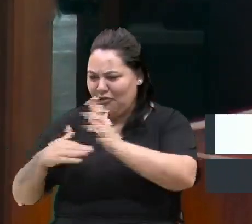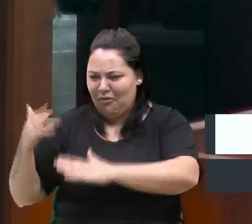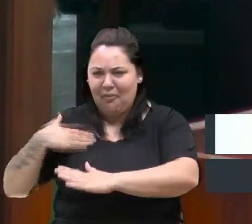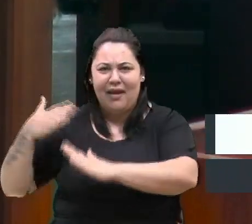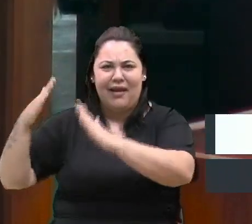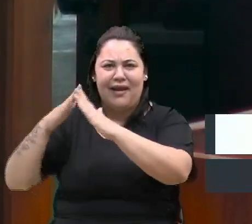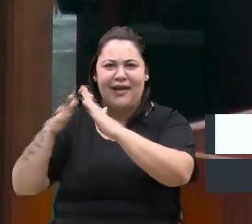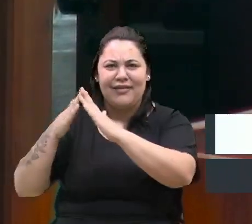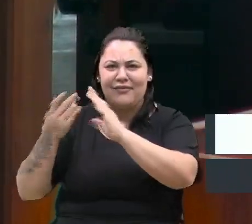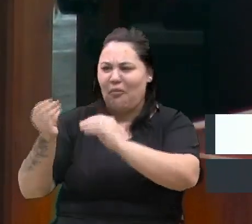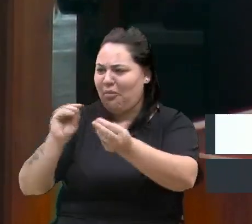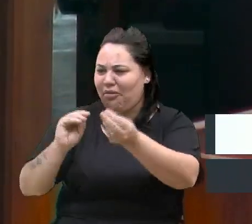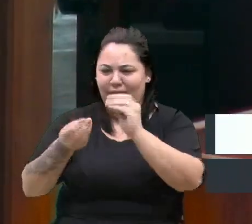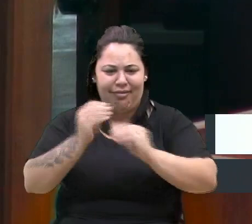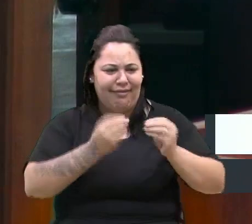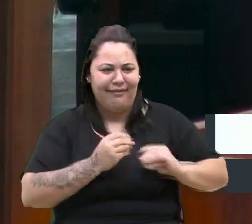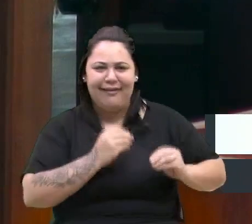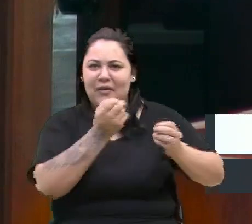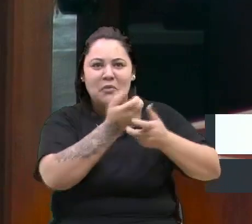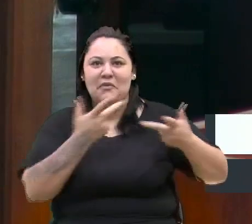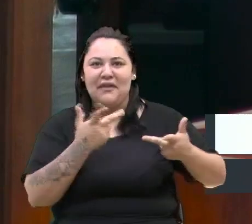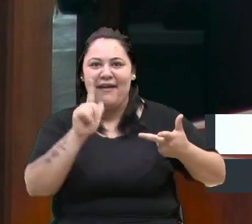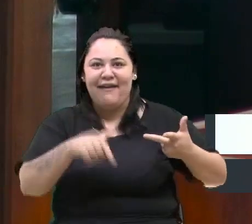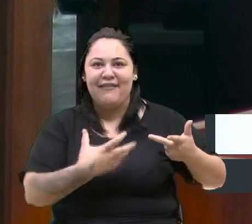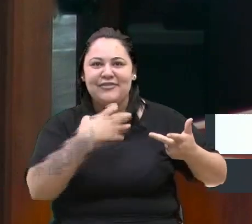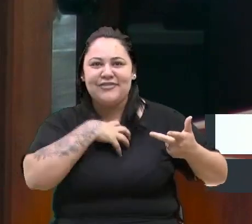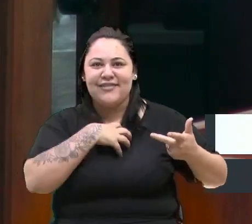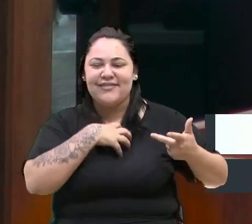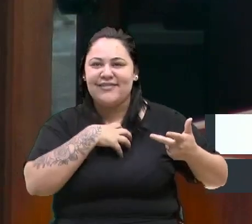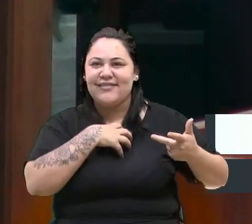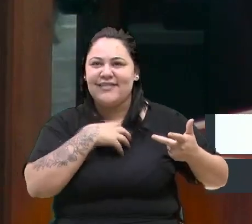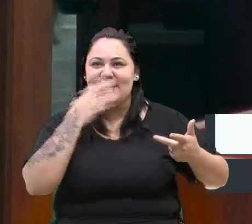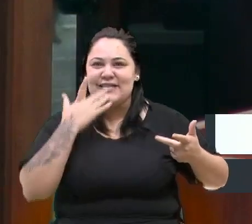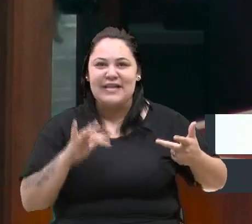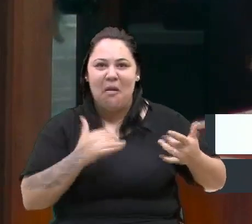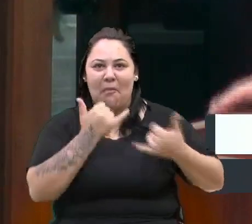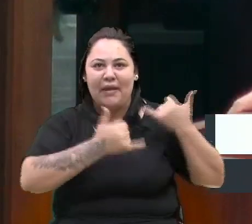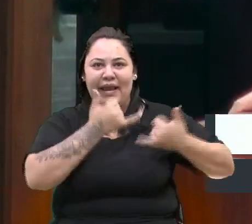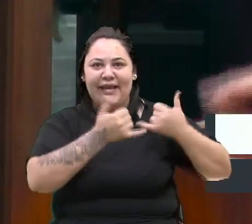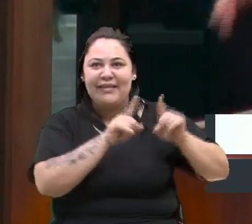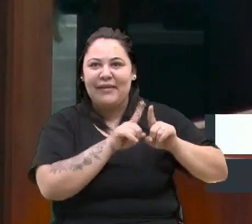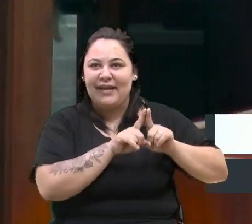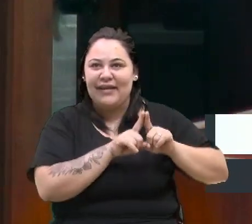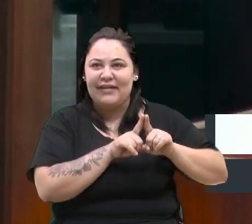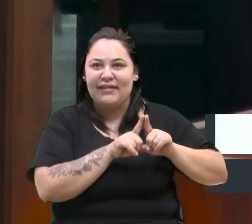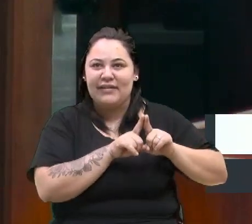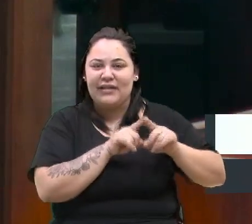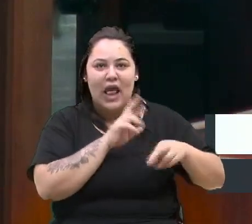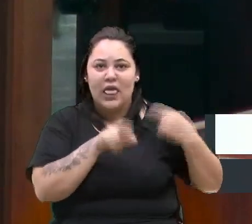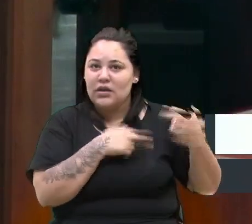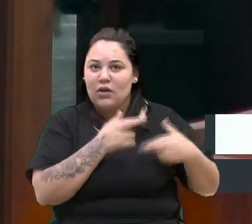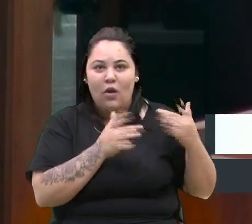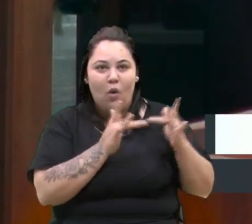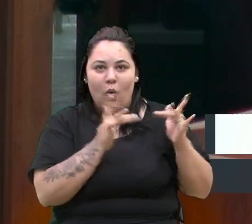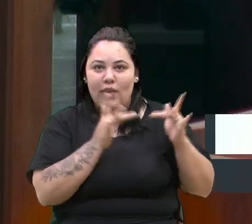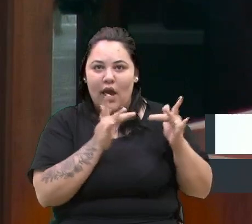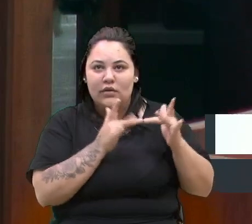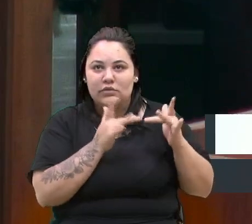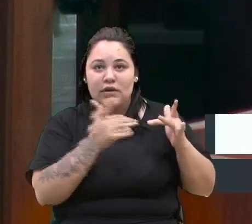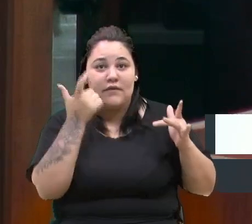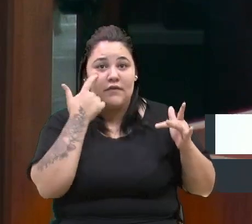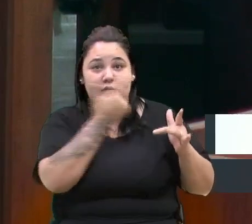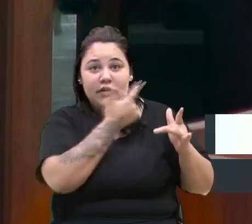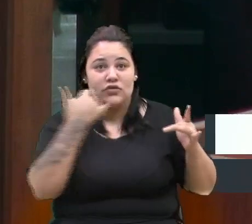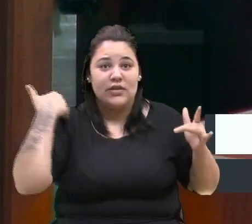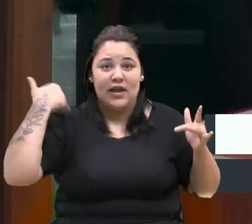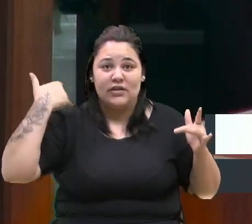vou... Enfim, é a forma como a gurizada, e não só, está se relacionando. E vejam aqui a idade, gente.